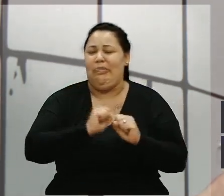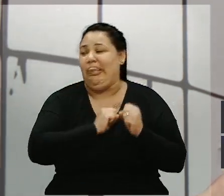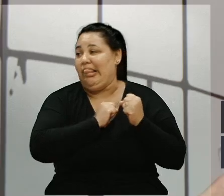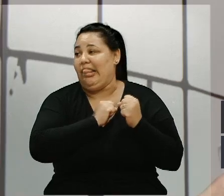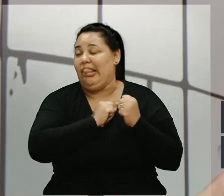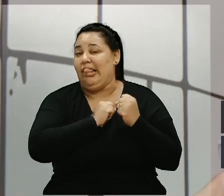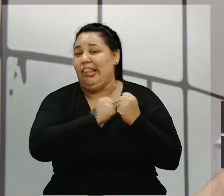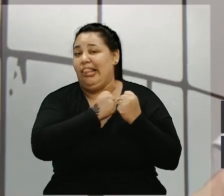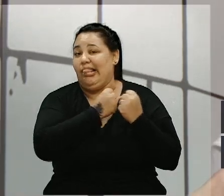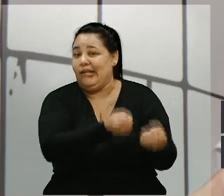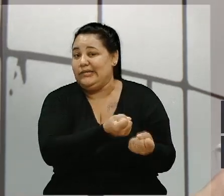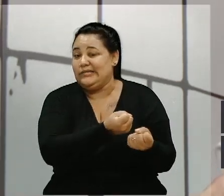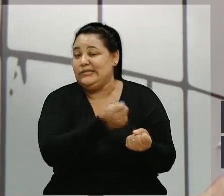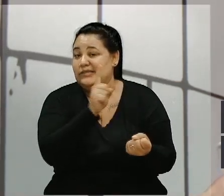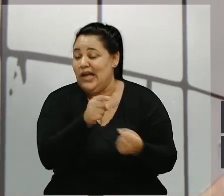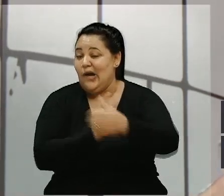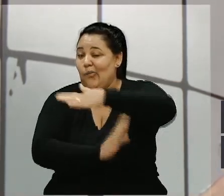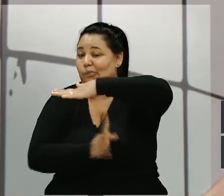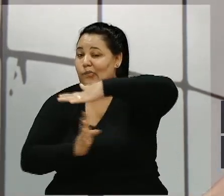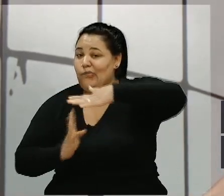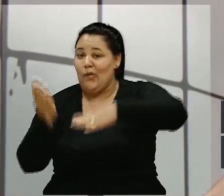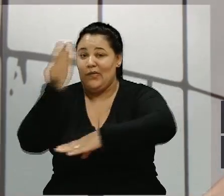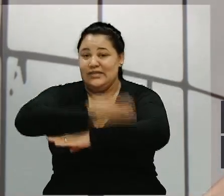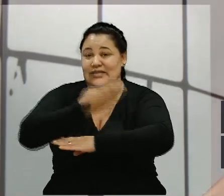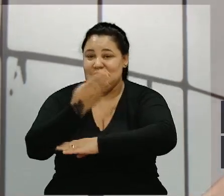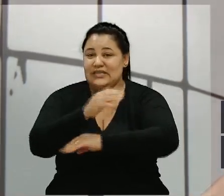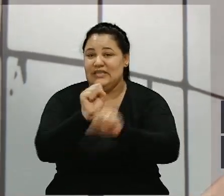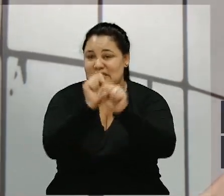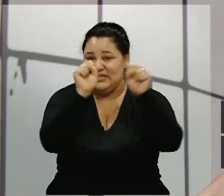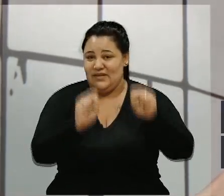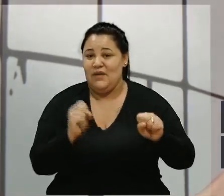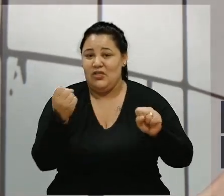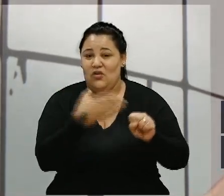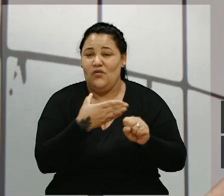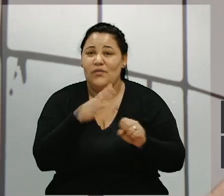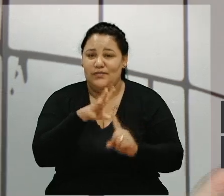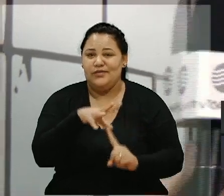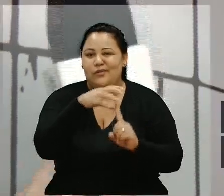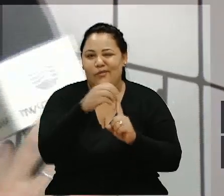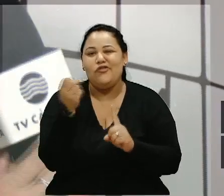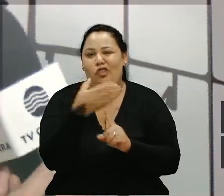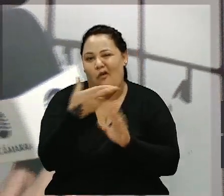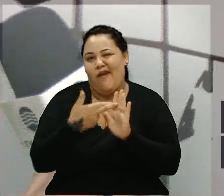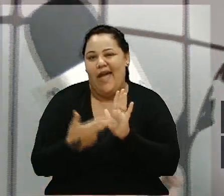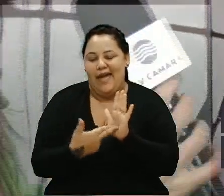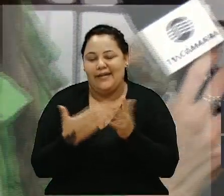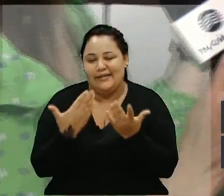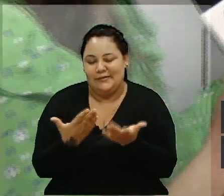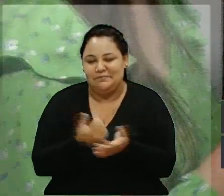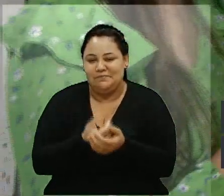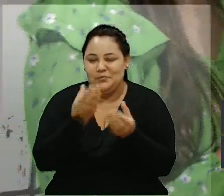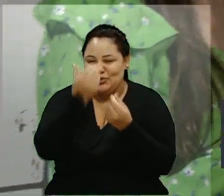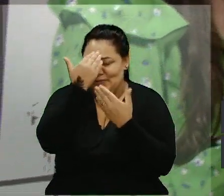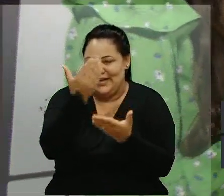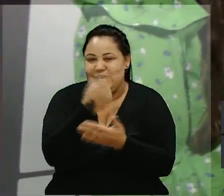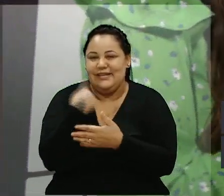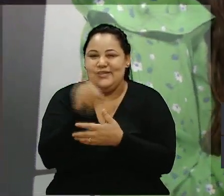ao pedágio, ao sistema Free Flow e principalmente essas novas implantações, né? Muito obrigada. A gente vai